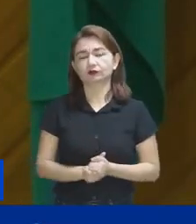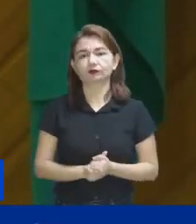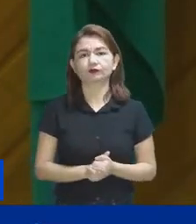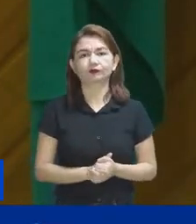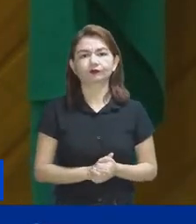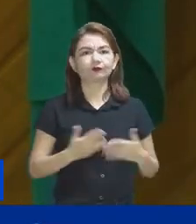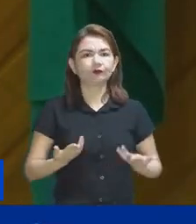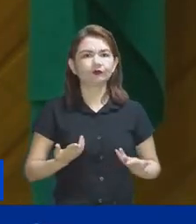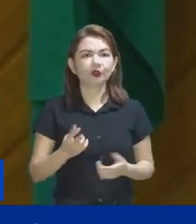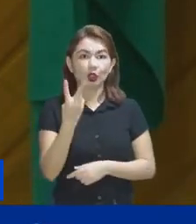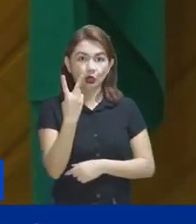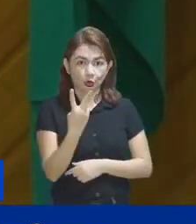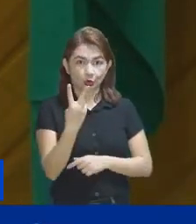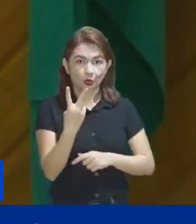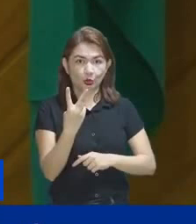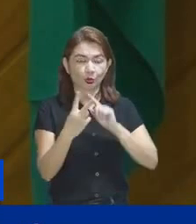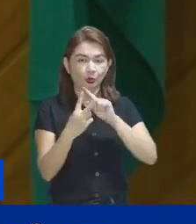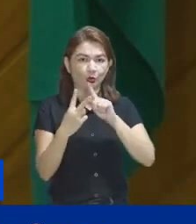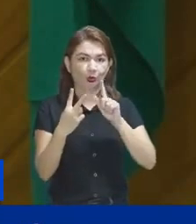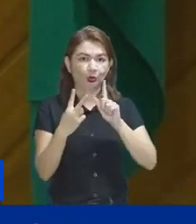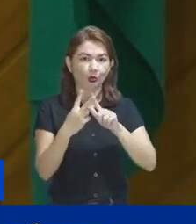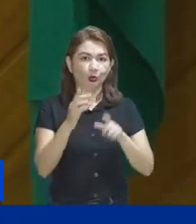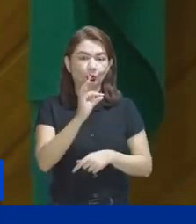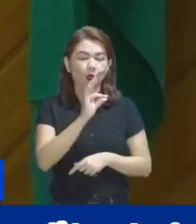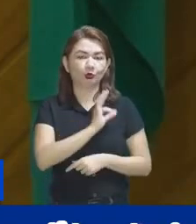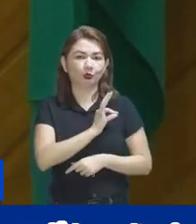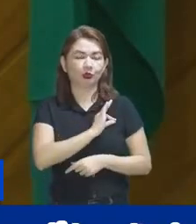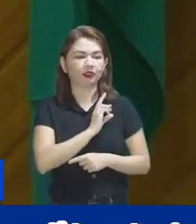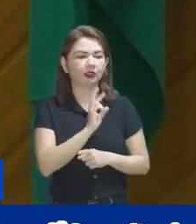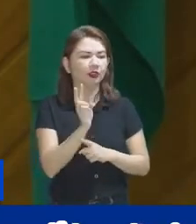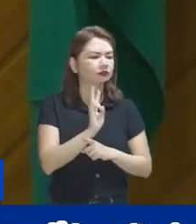meus policiais estavam olhando o carro, estava